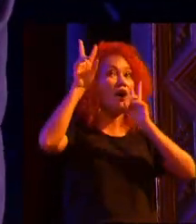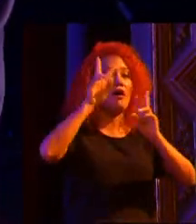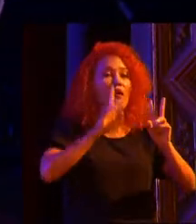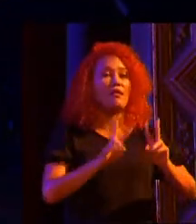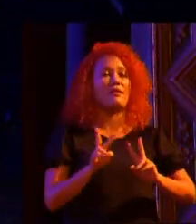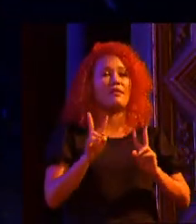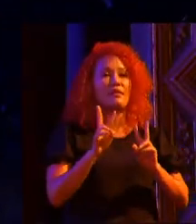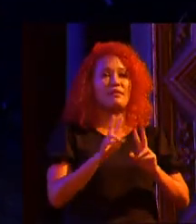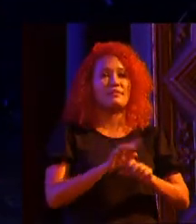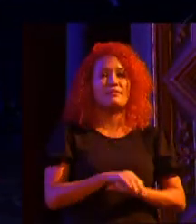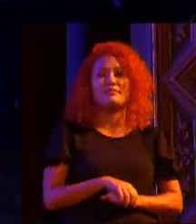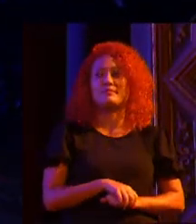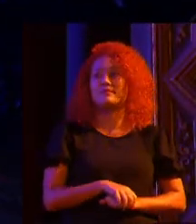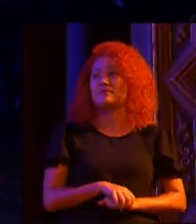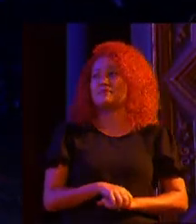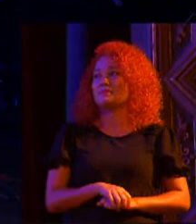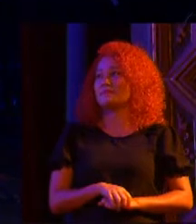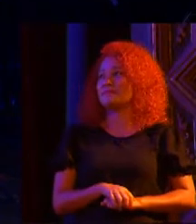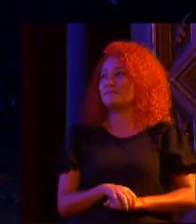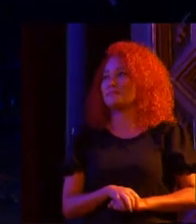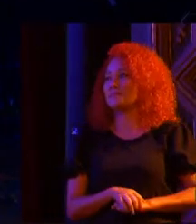palco é de vocês.